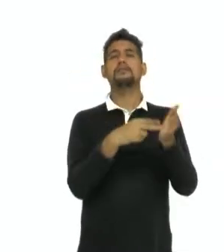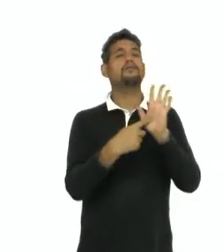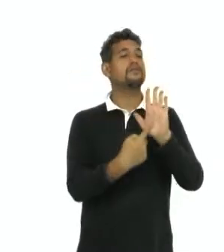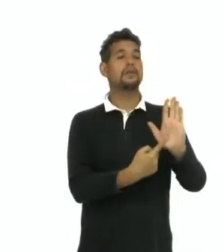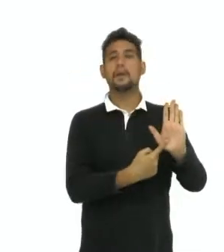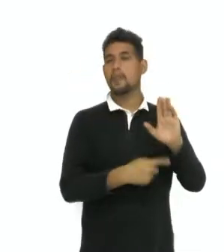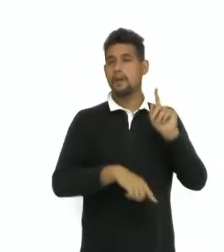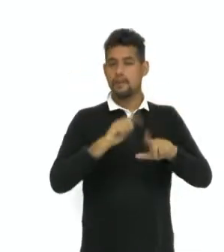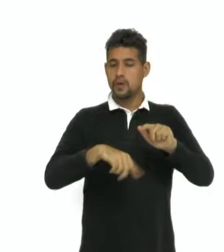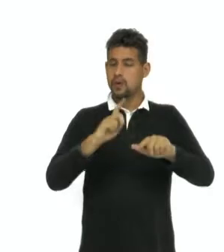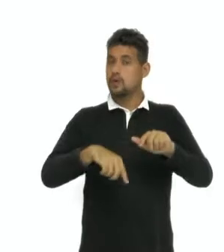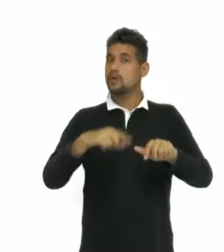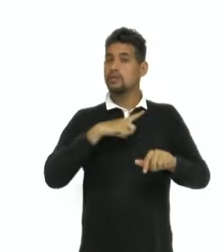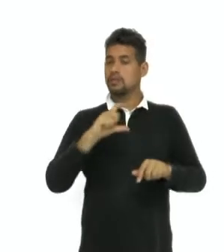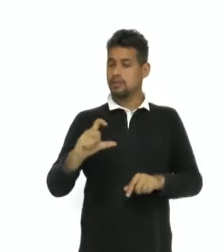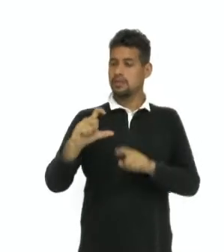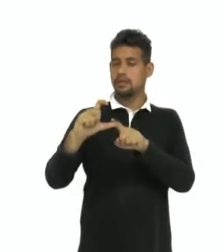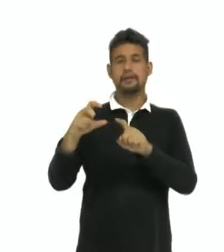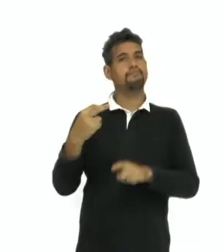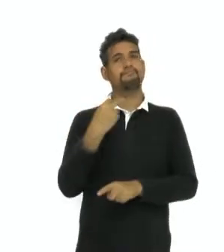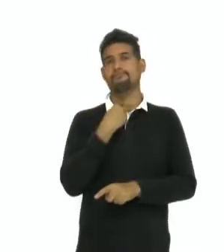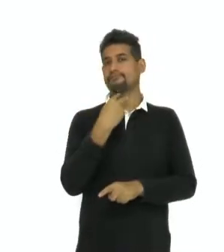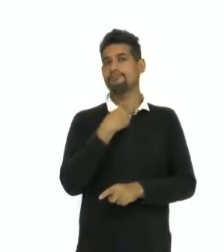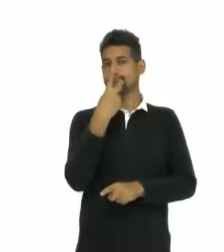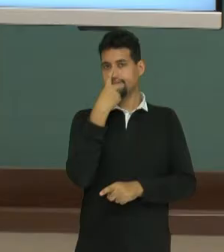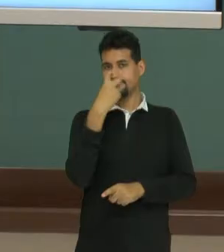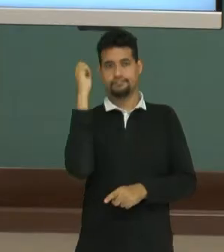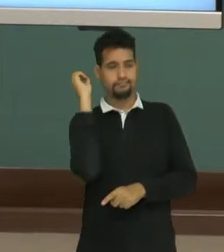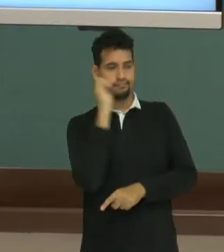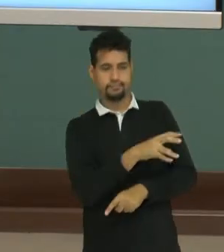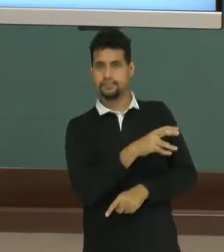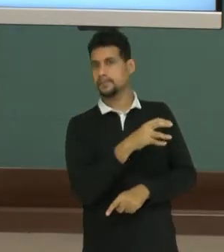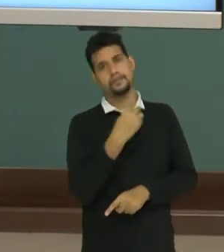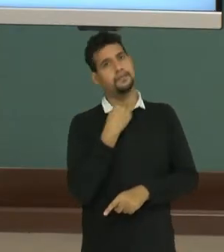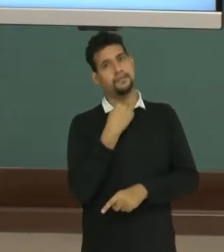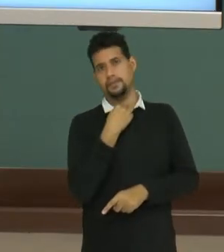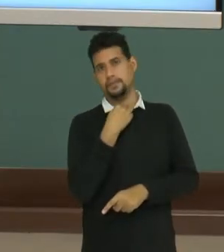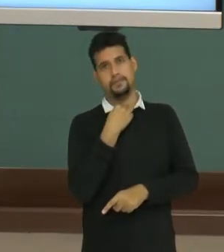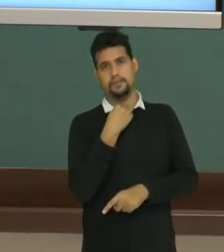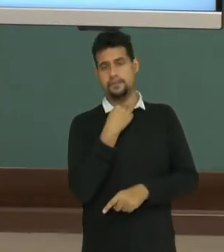que o produto contido na embalagem não deve ser jogado no lixo comum.